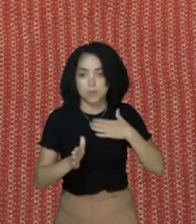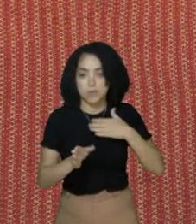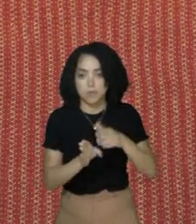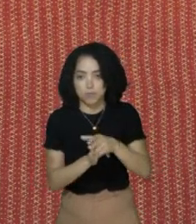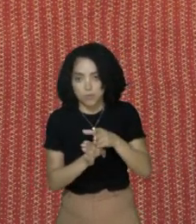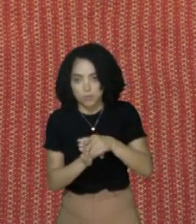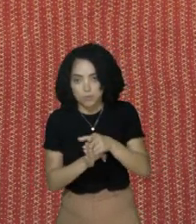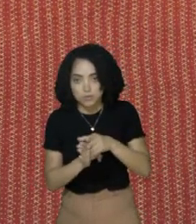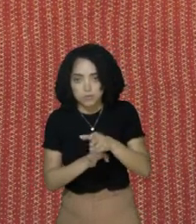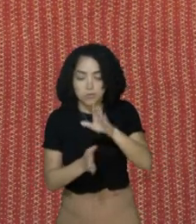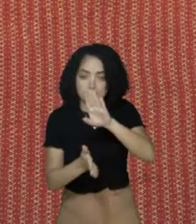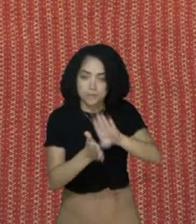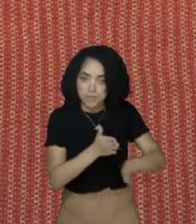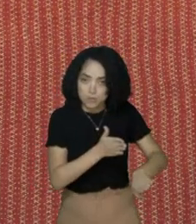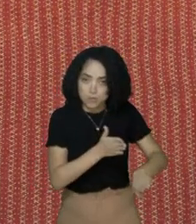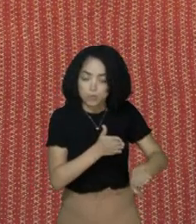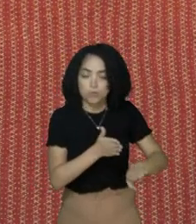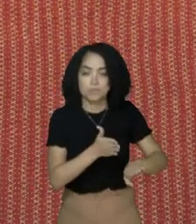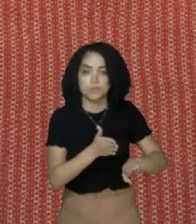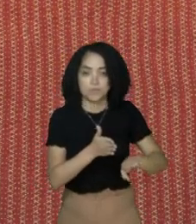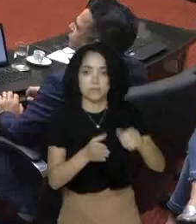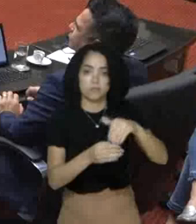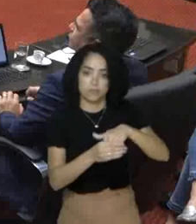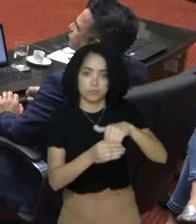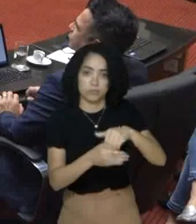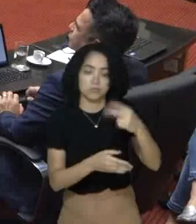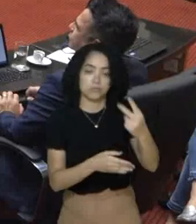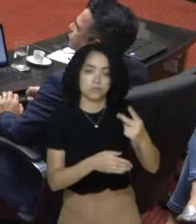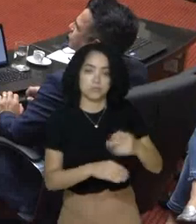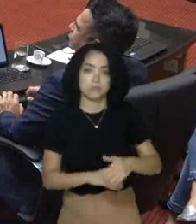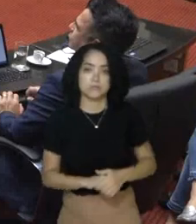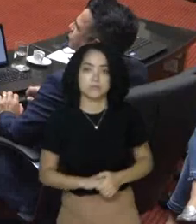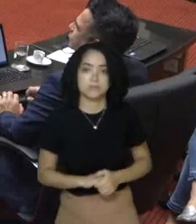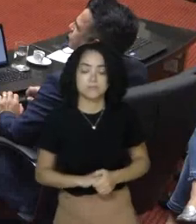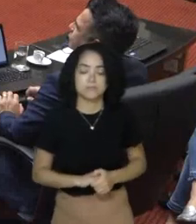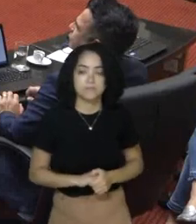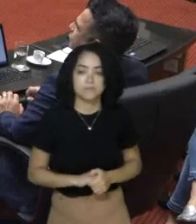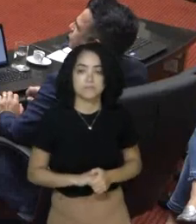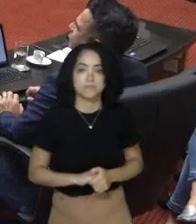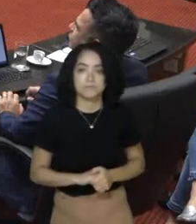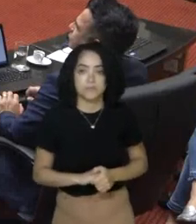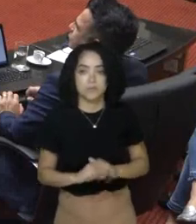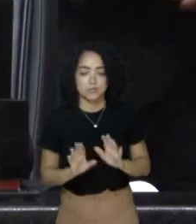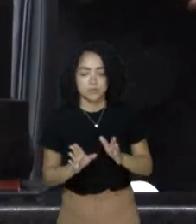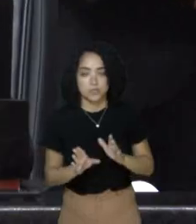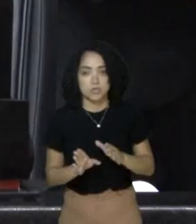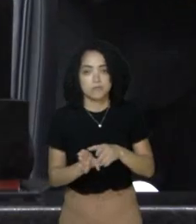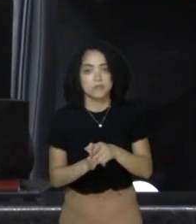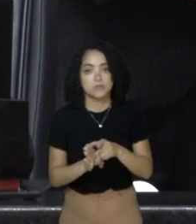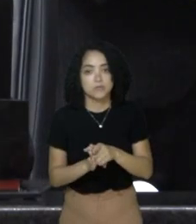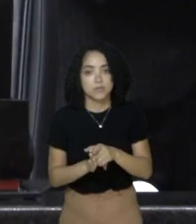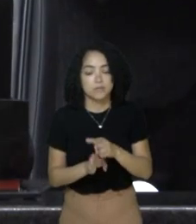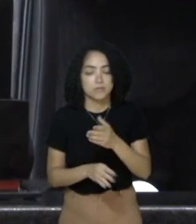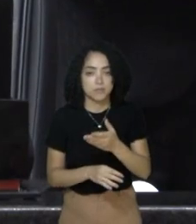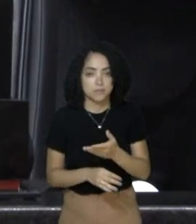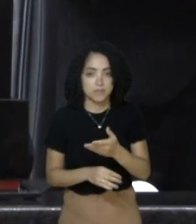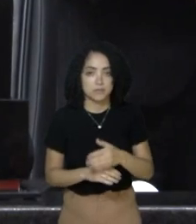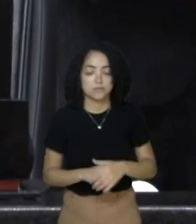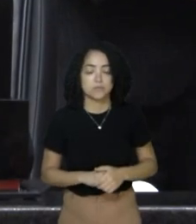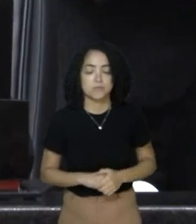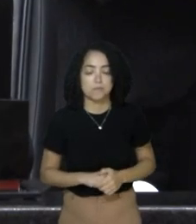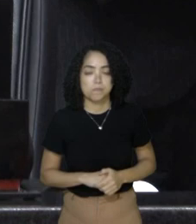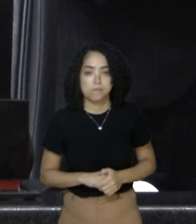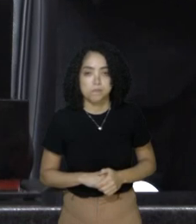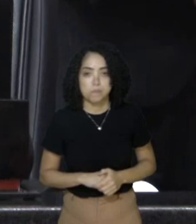gente derrube o veto, votando 2. Feito o encaminhamento do autor do projeto,